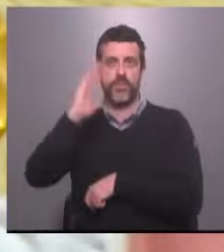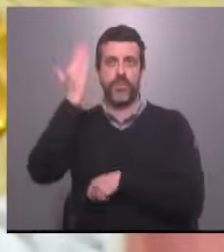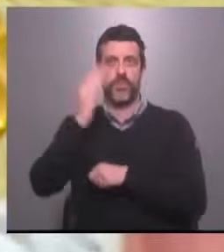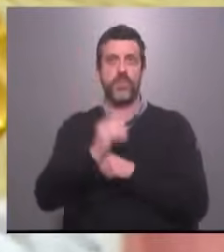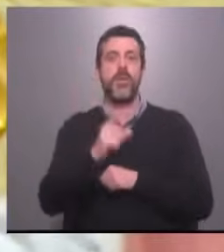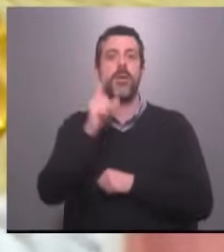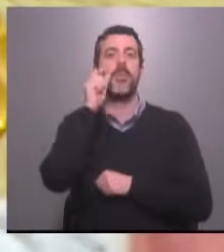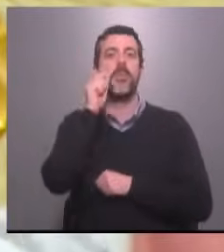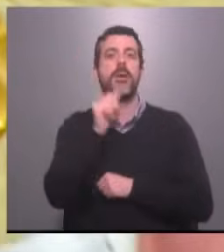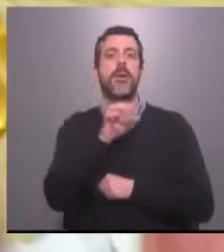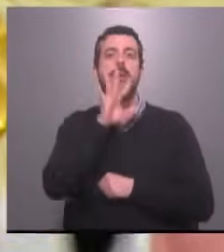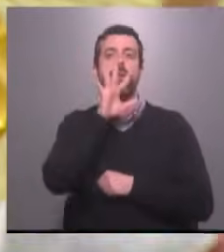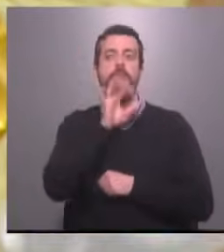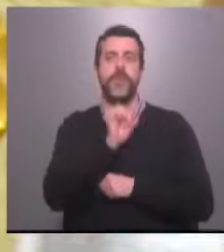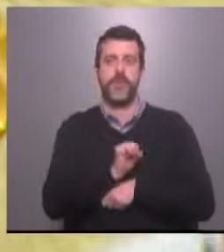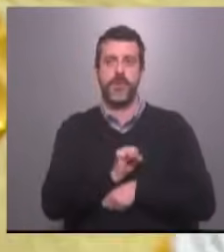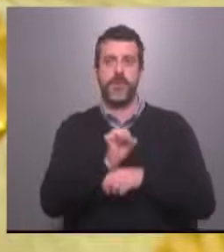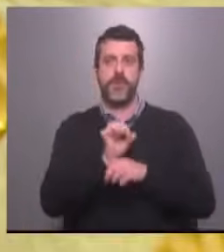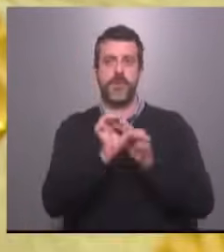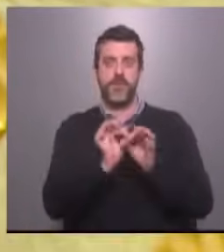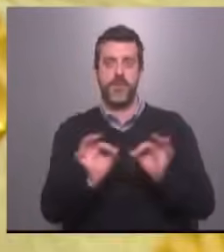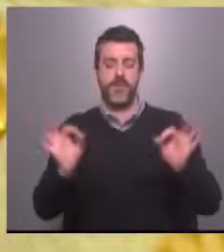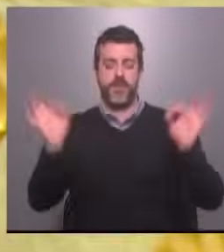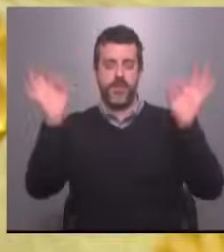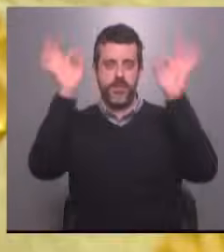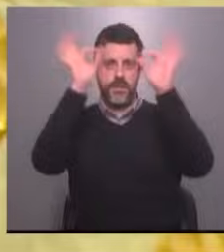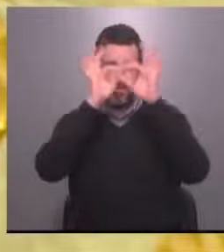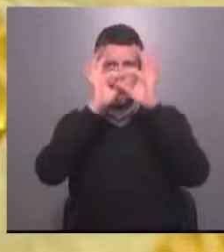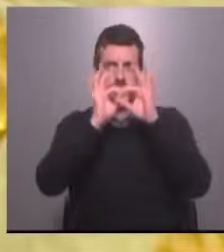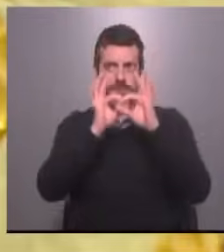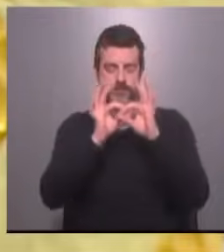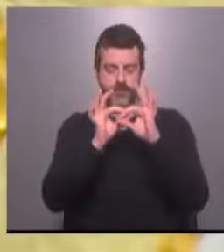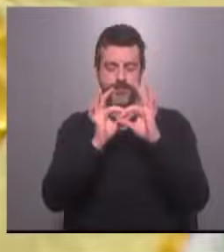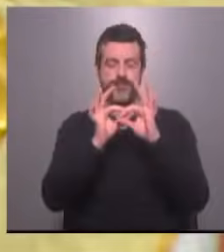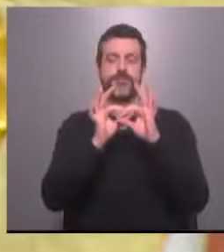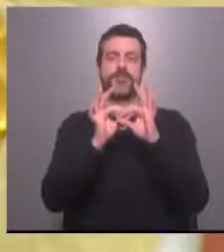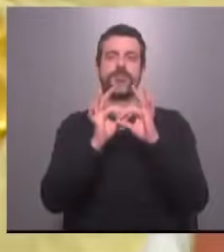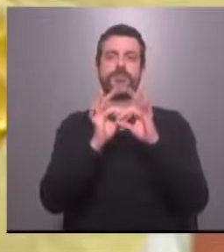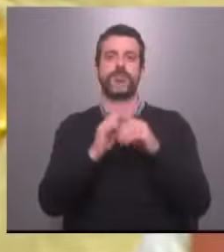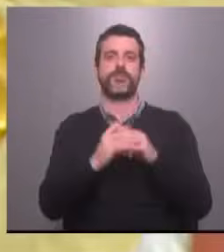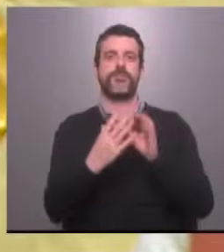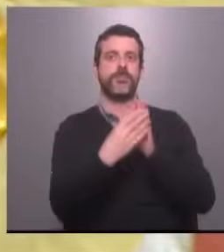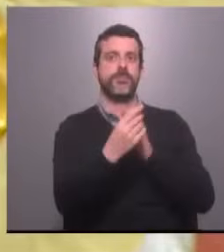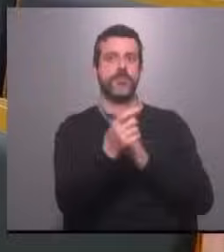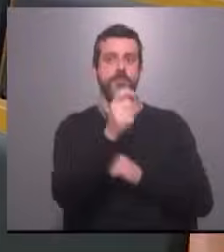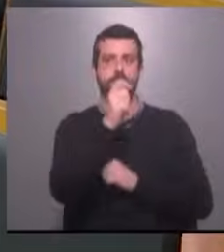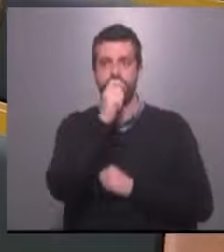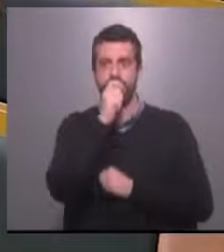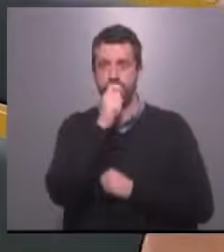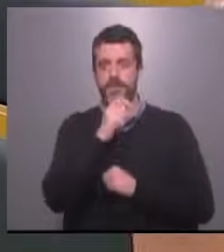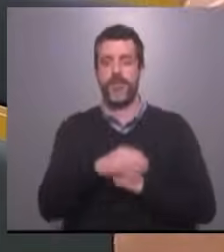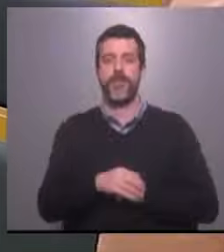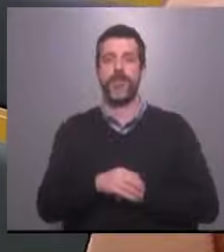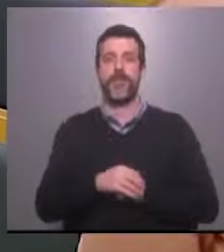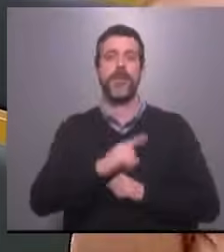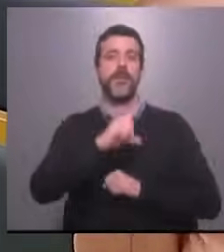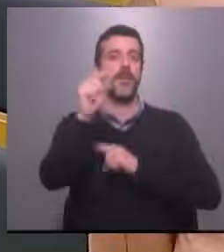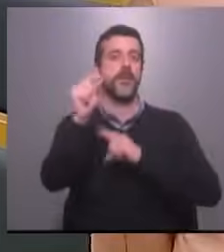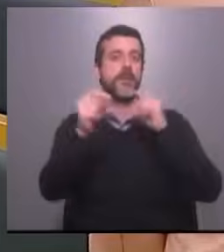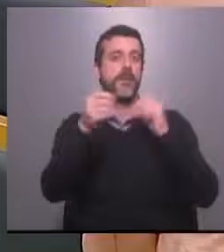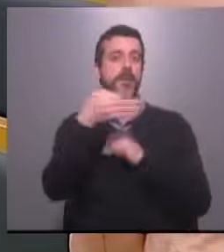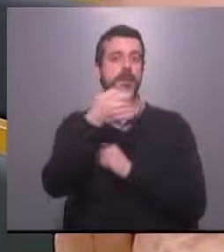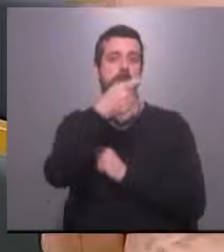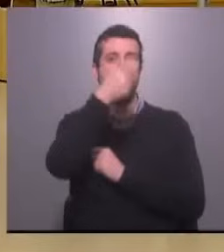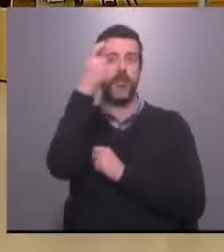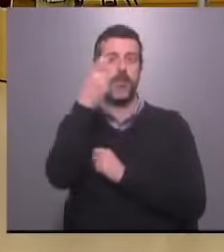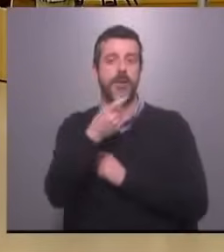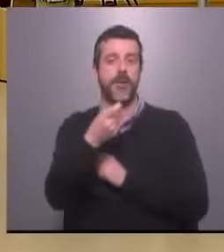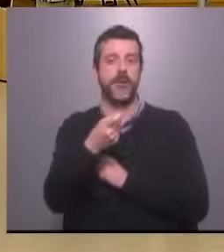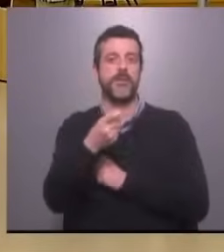Abençoe-vos, Deus Todo-Poderoso, Pai, Filho